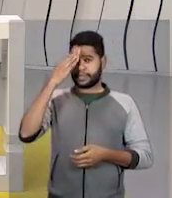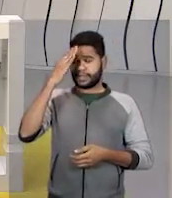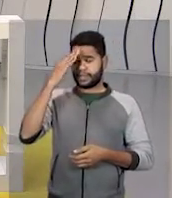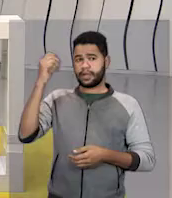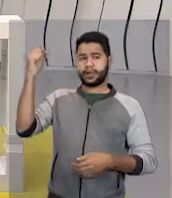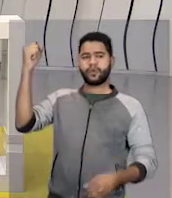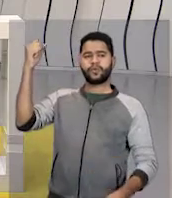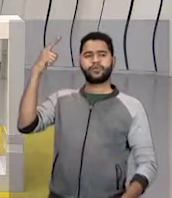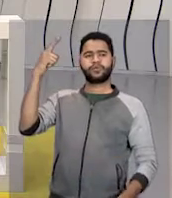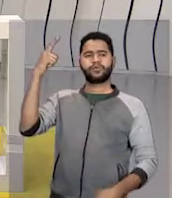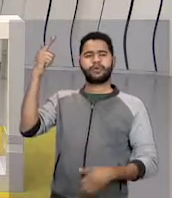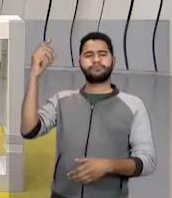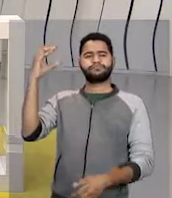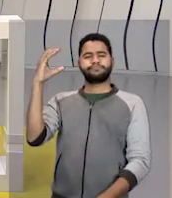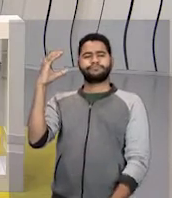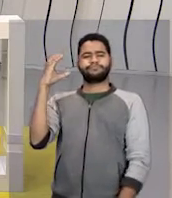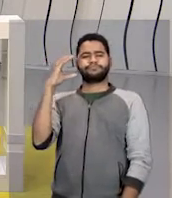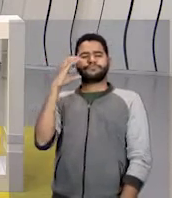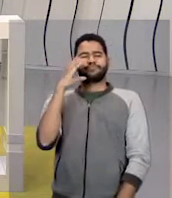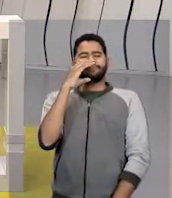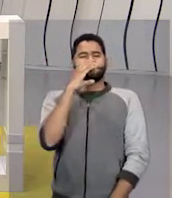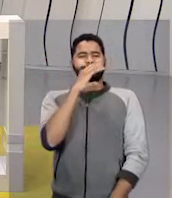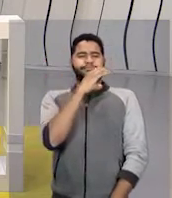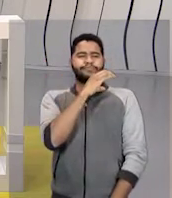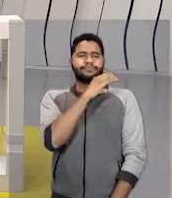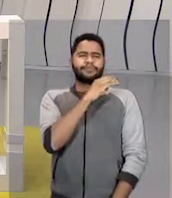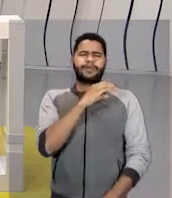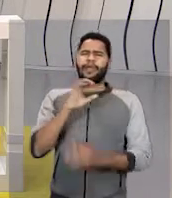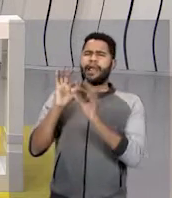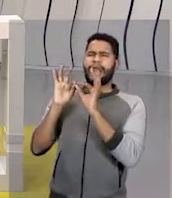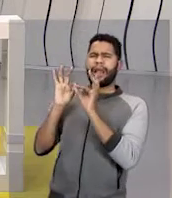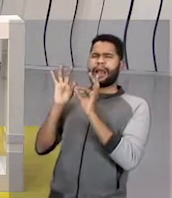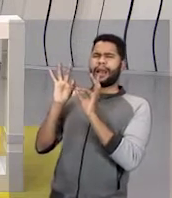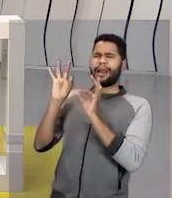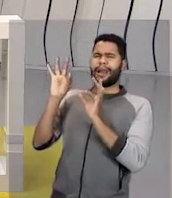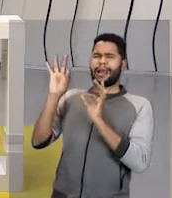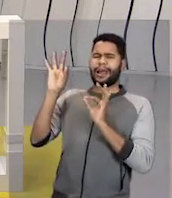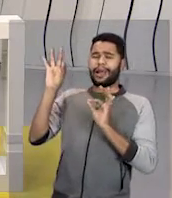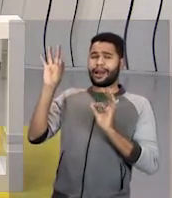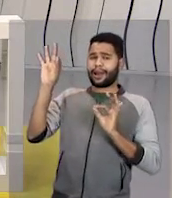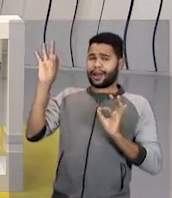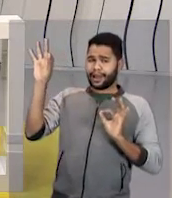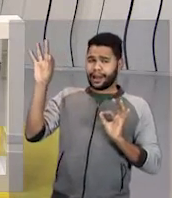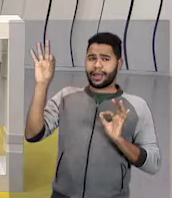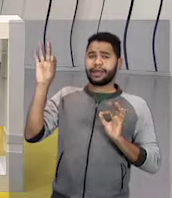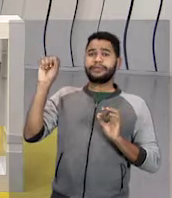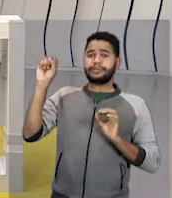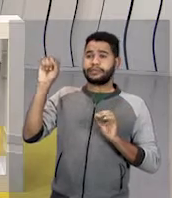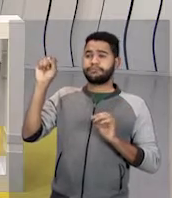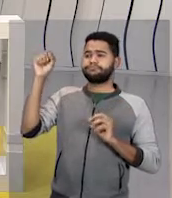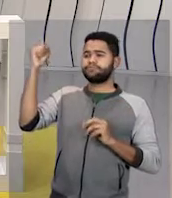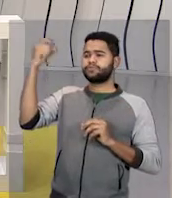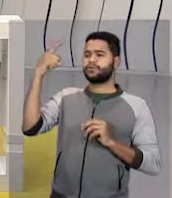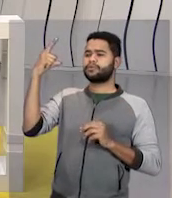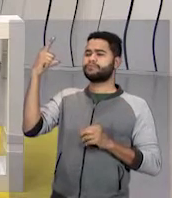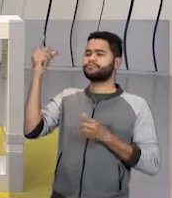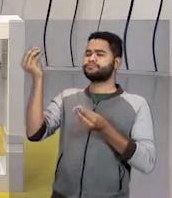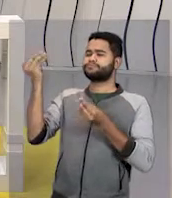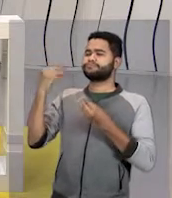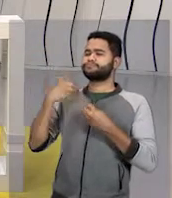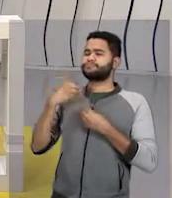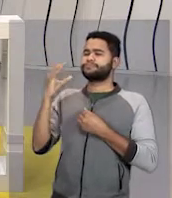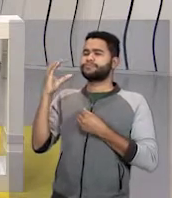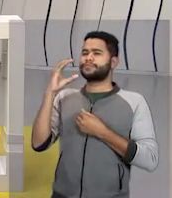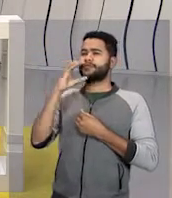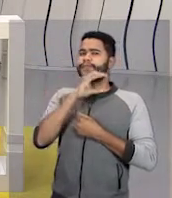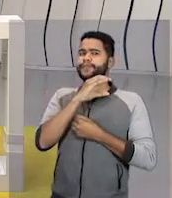nos aquece lá de 150 milhões de quilômetros de distância. Se ele nos aquece, a energia térmica que